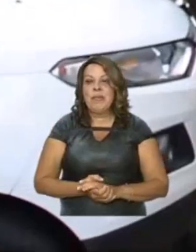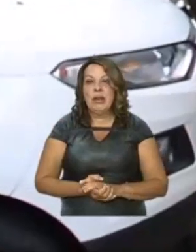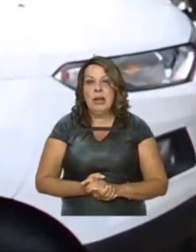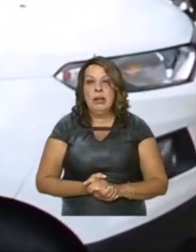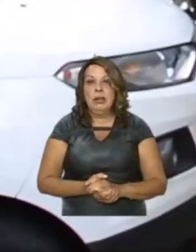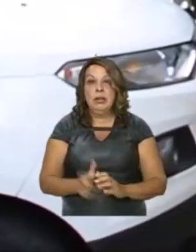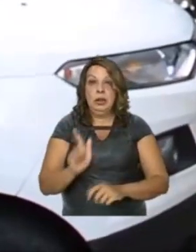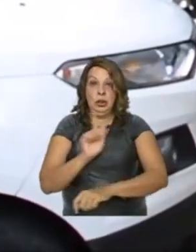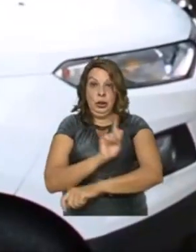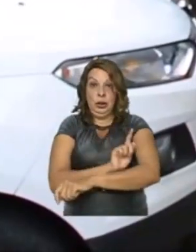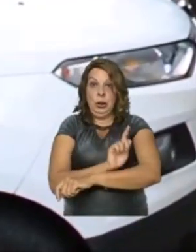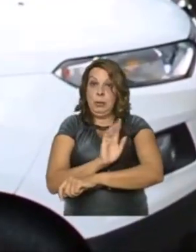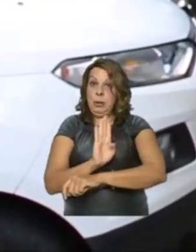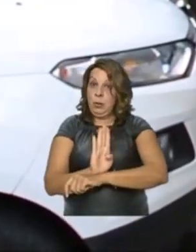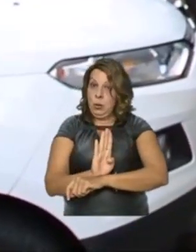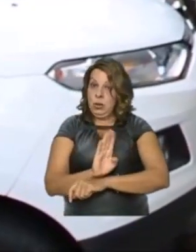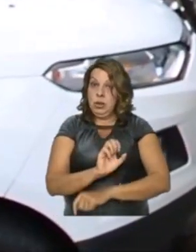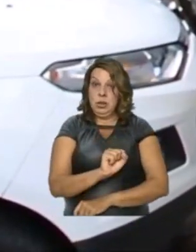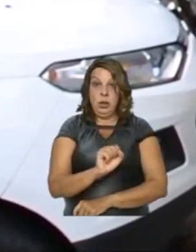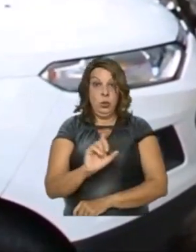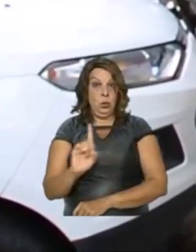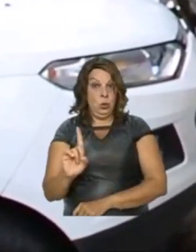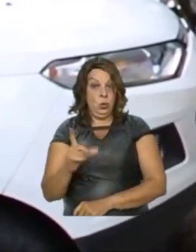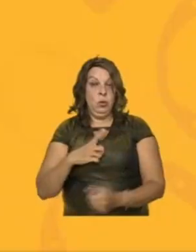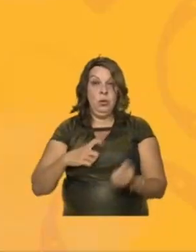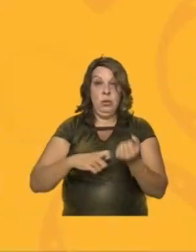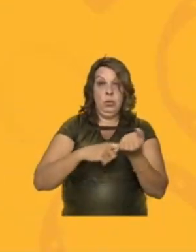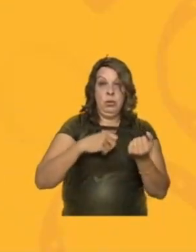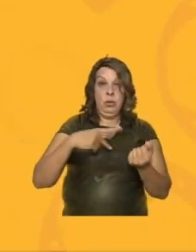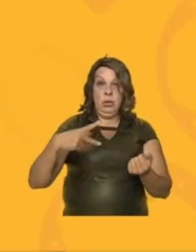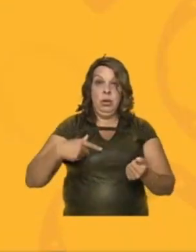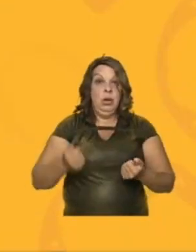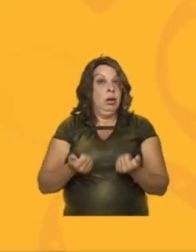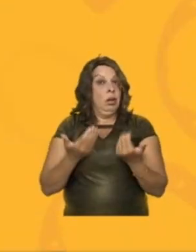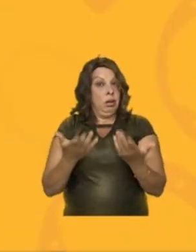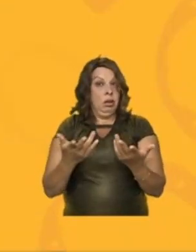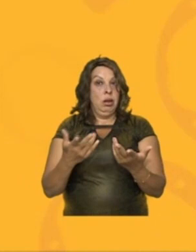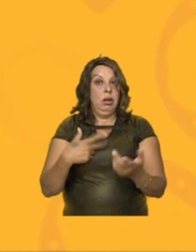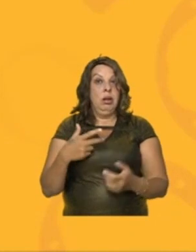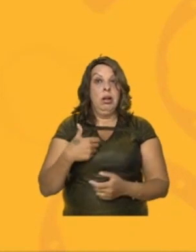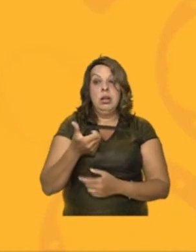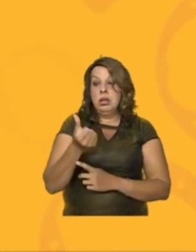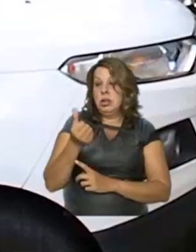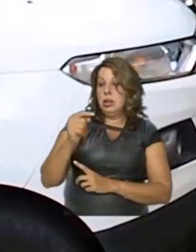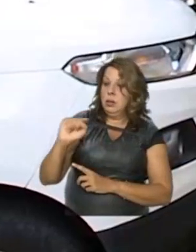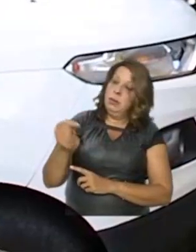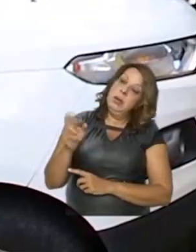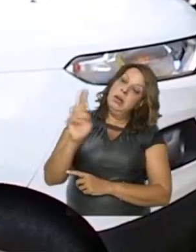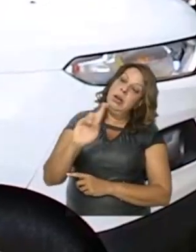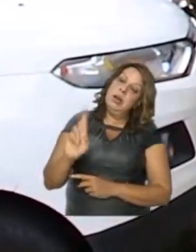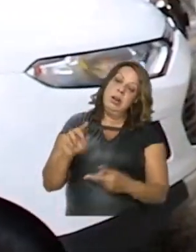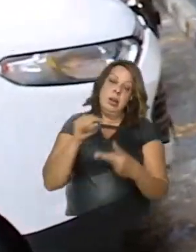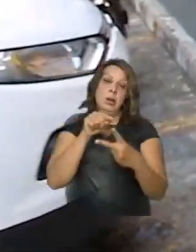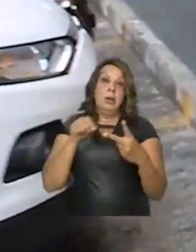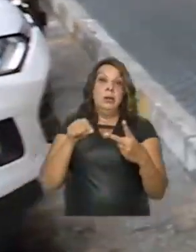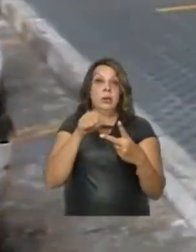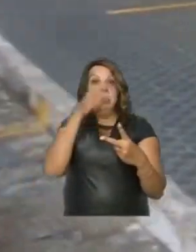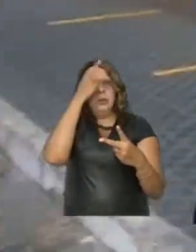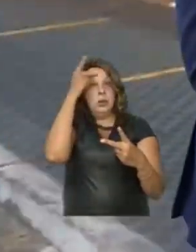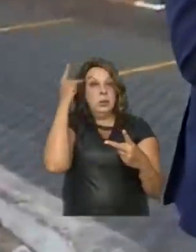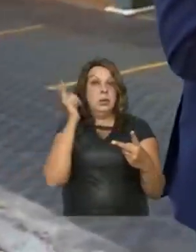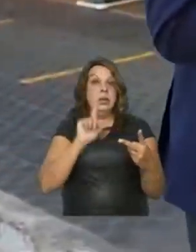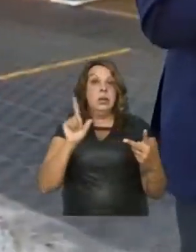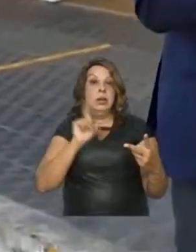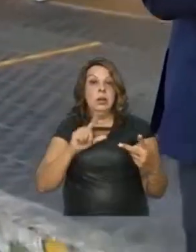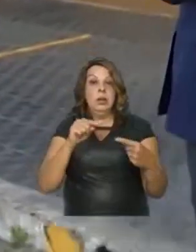G Barbosa do Santos Dumont. O Caju Cap chegou aqui para fazer a entrega do segundo prêmio, R$6.000. Tivemos dois contemplados. E